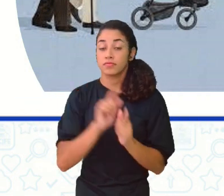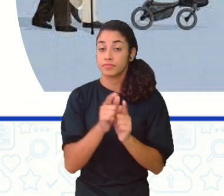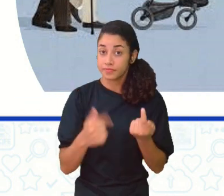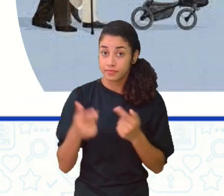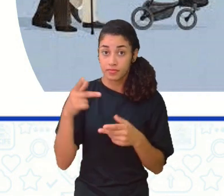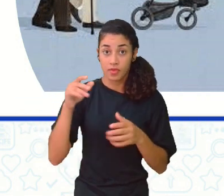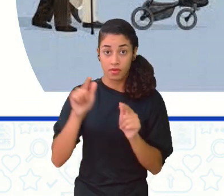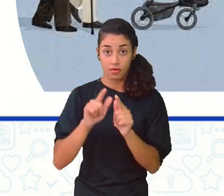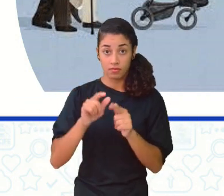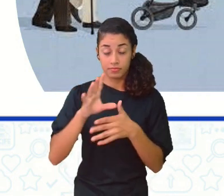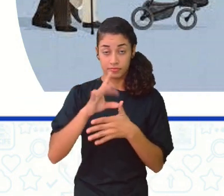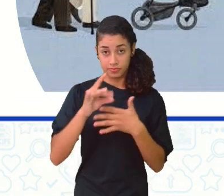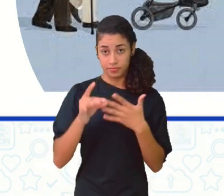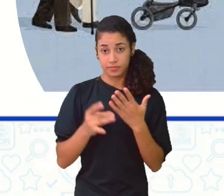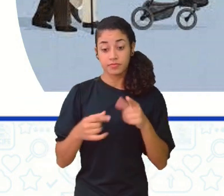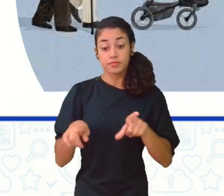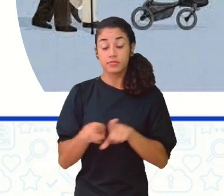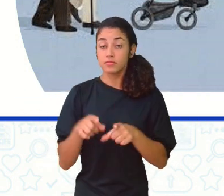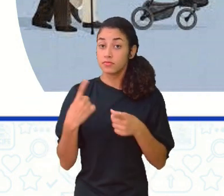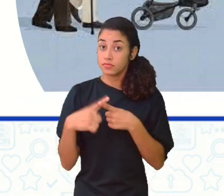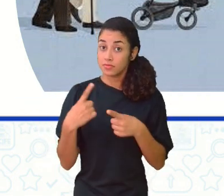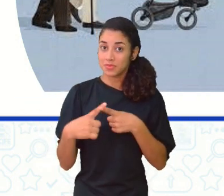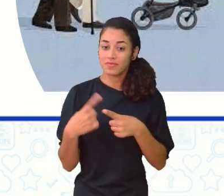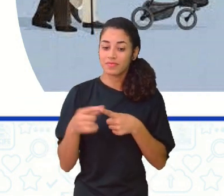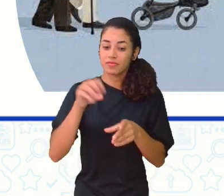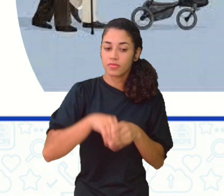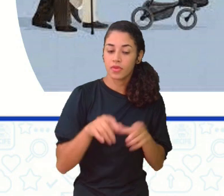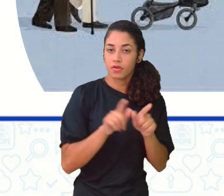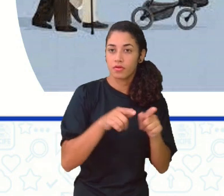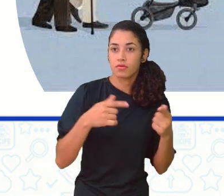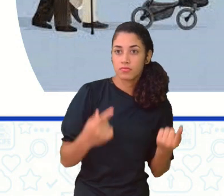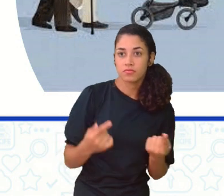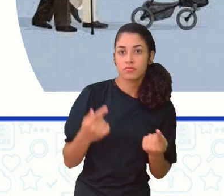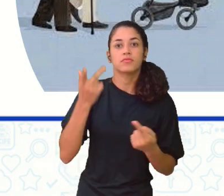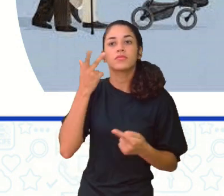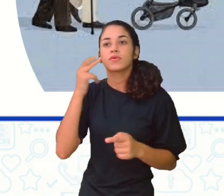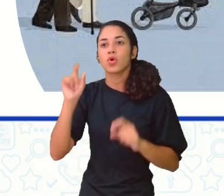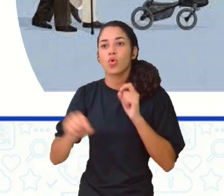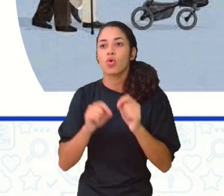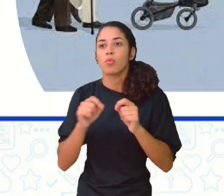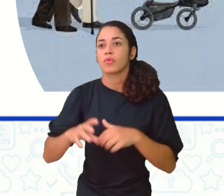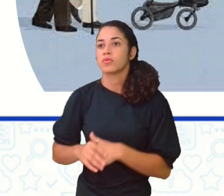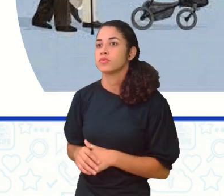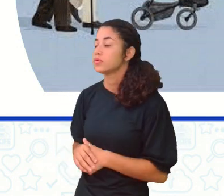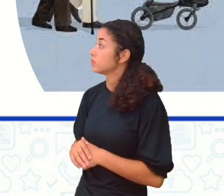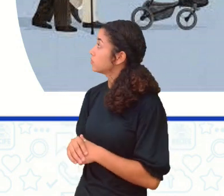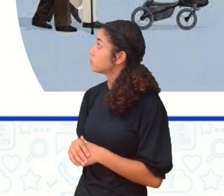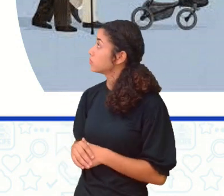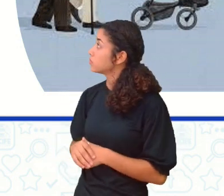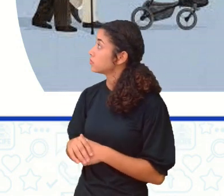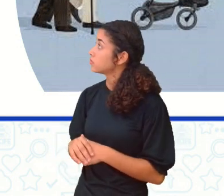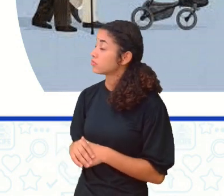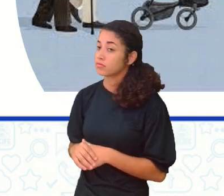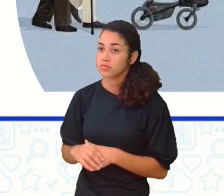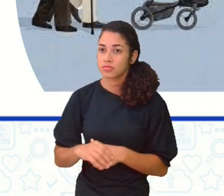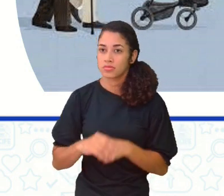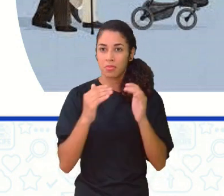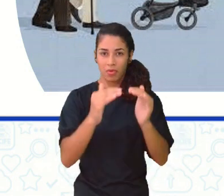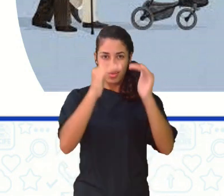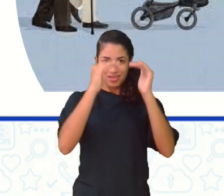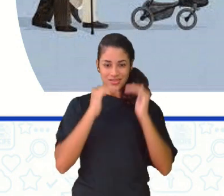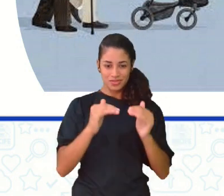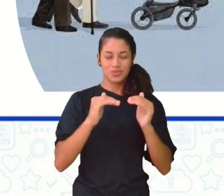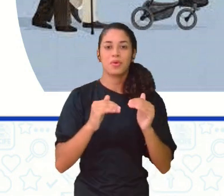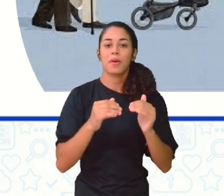da gramática normativa, ele é escrito assim, não é? Pedro vive à custa do pai, quer dizer, é